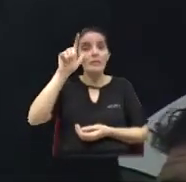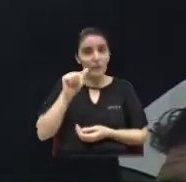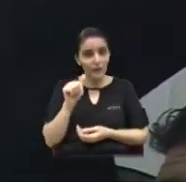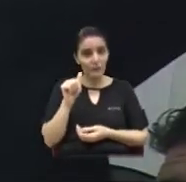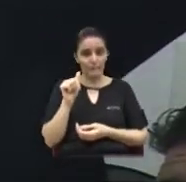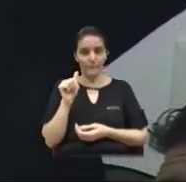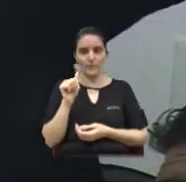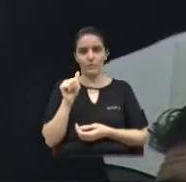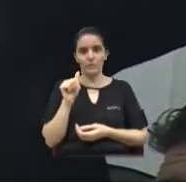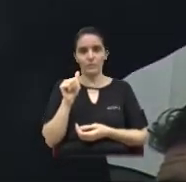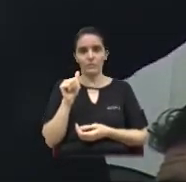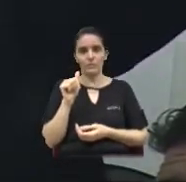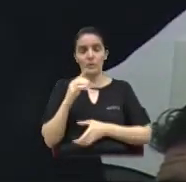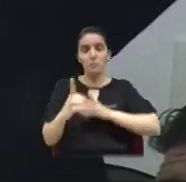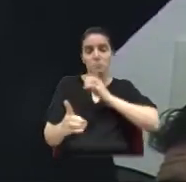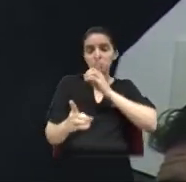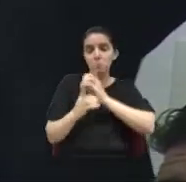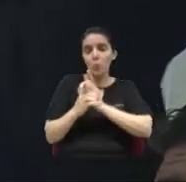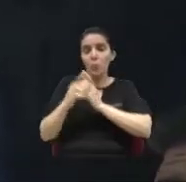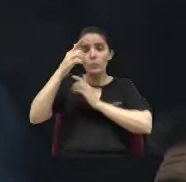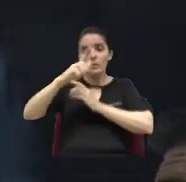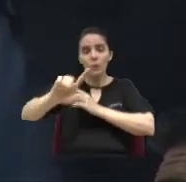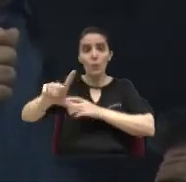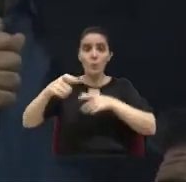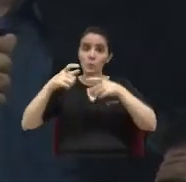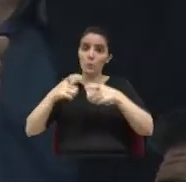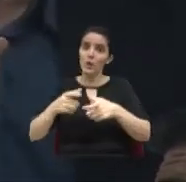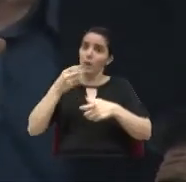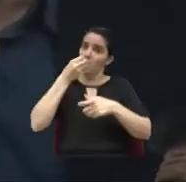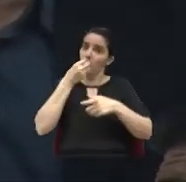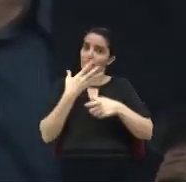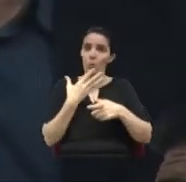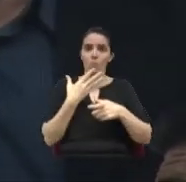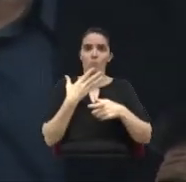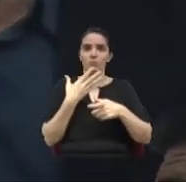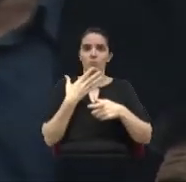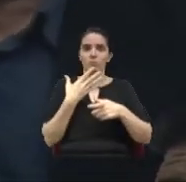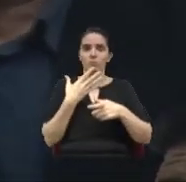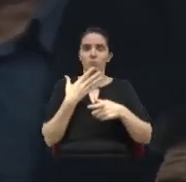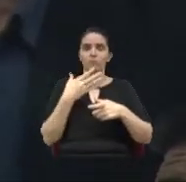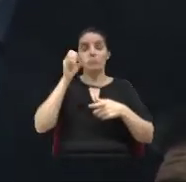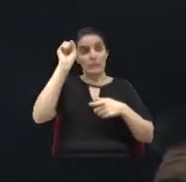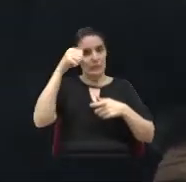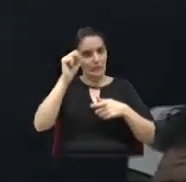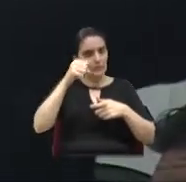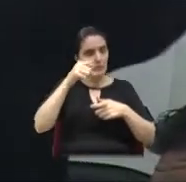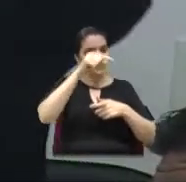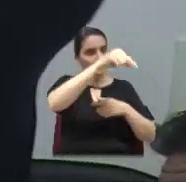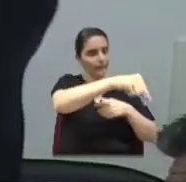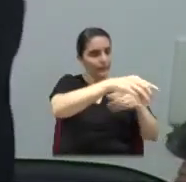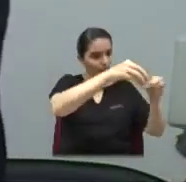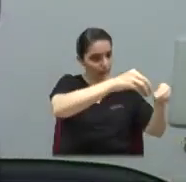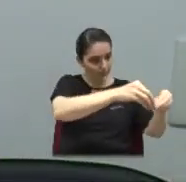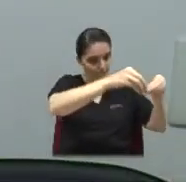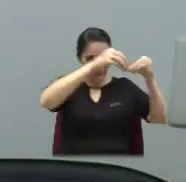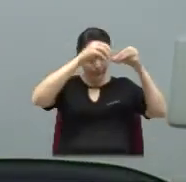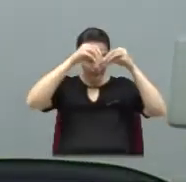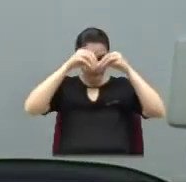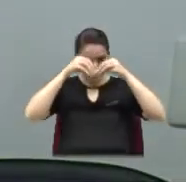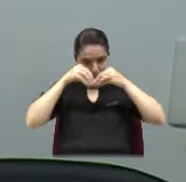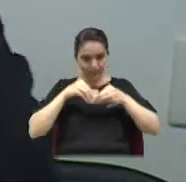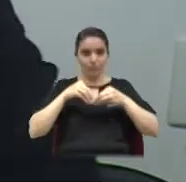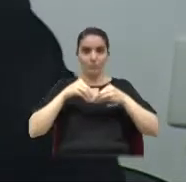posteriormente achou um lugar, esse local que é o melhor do que a Policlínica, aí sim faz-se a